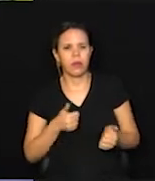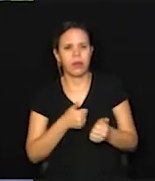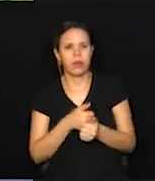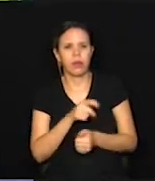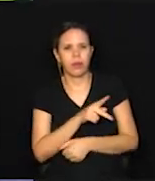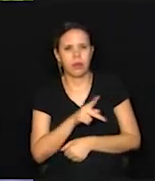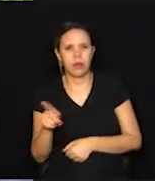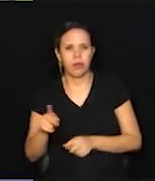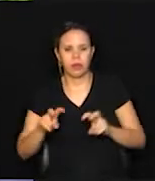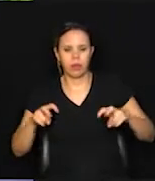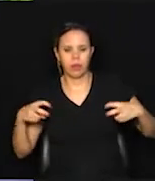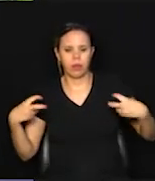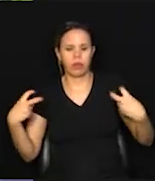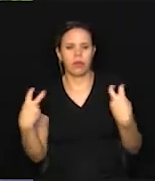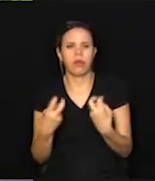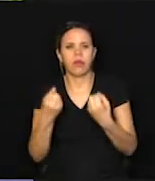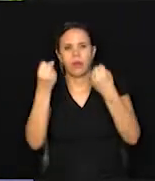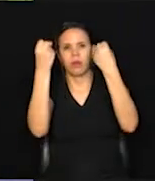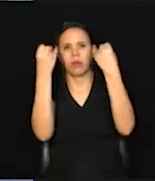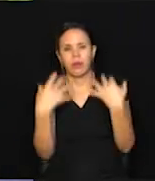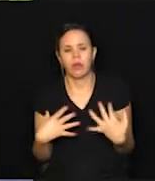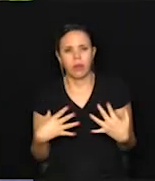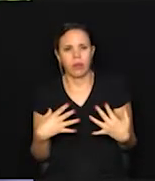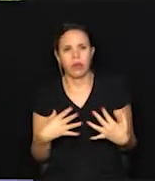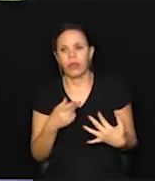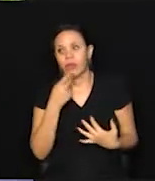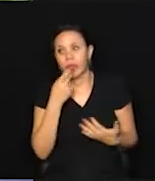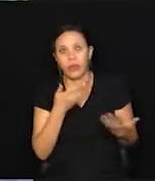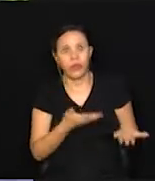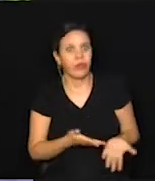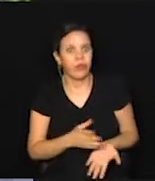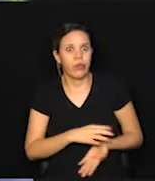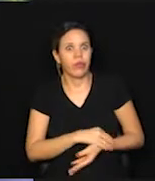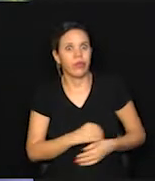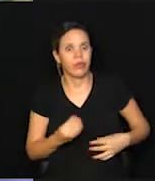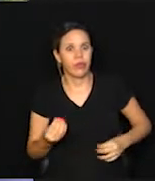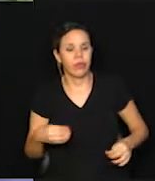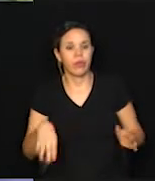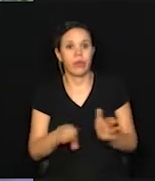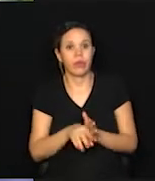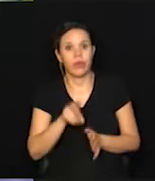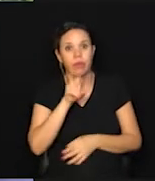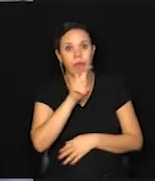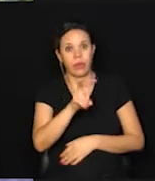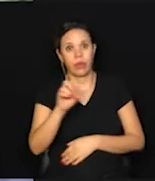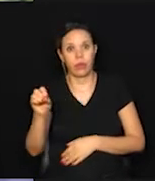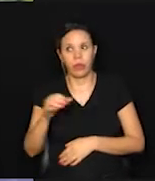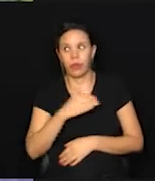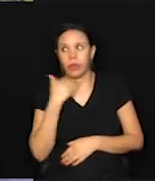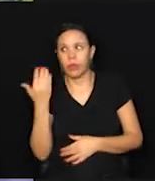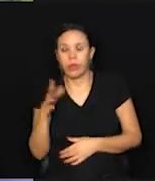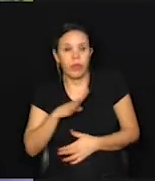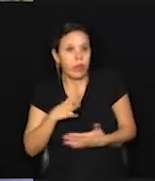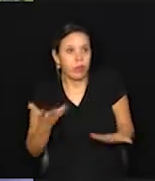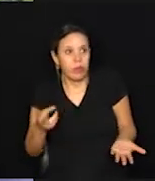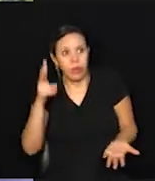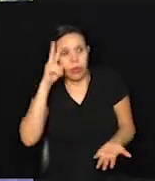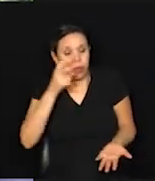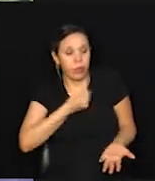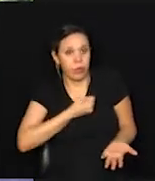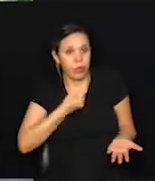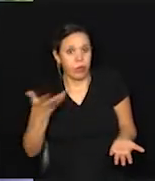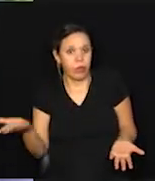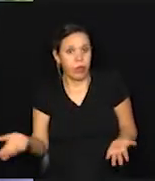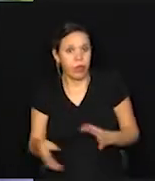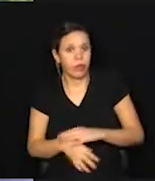uma roda, e a gente tendo que explicar, e a gente falando, olha, pode chegar logo a 500 mortes na cidade, lembram desses números, Paulo,